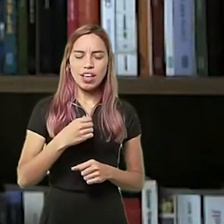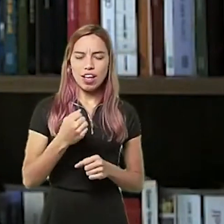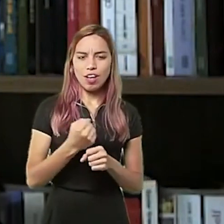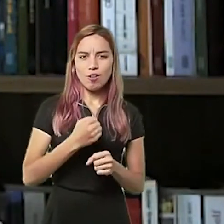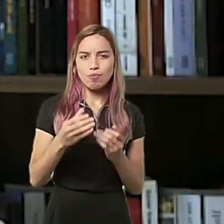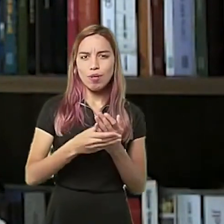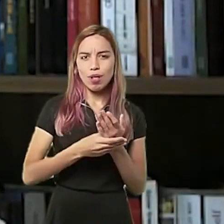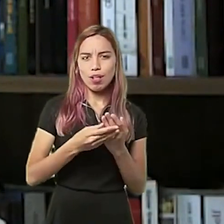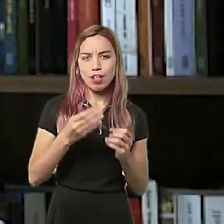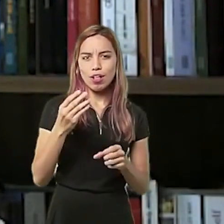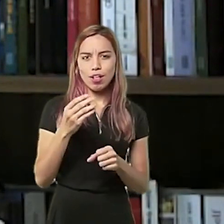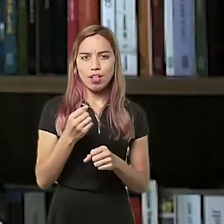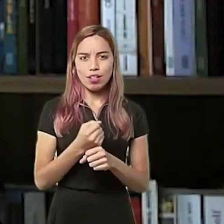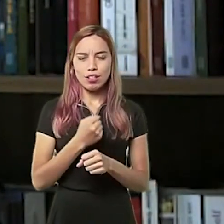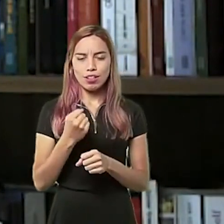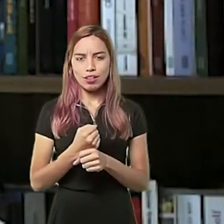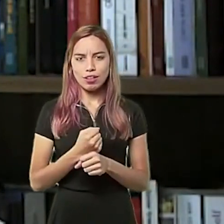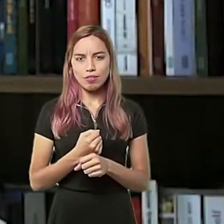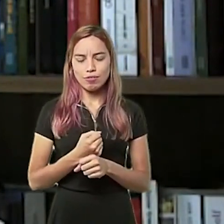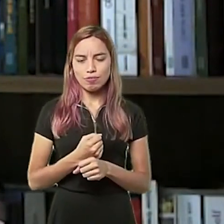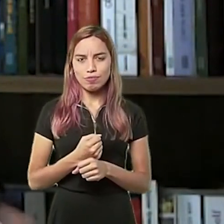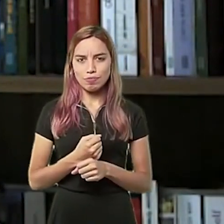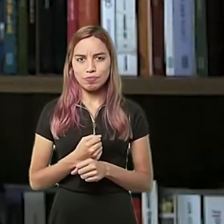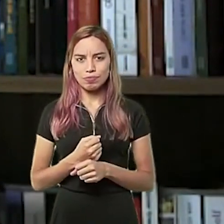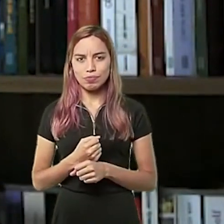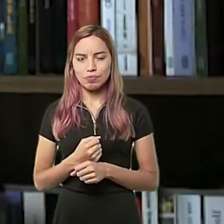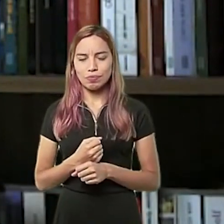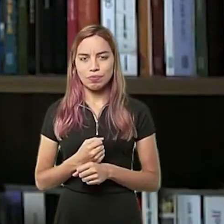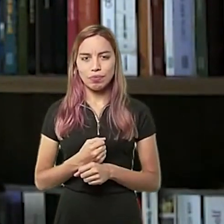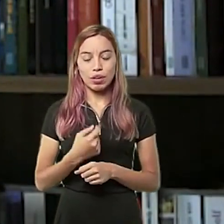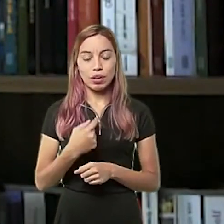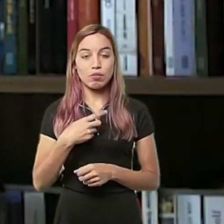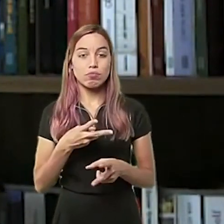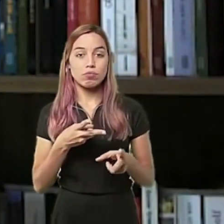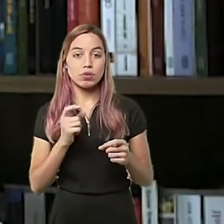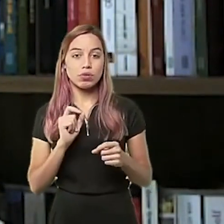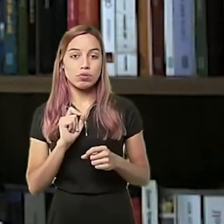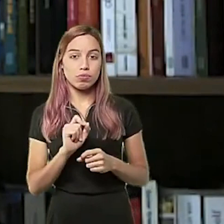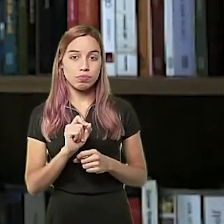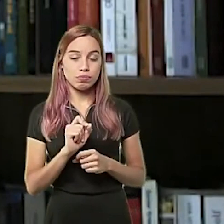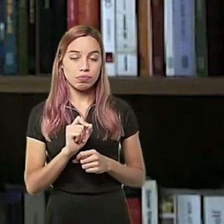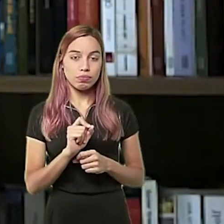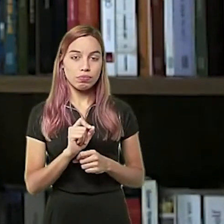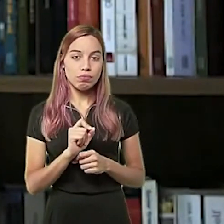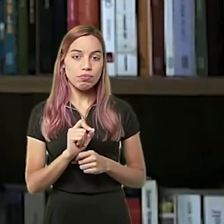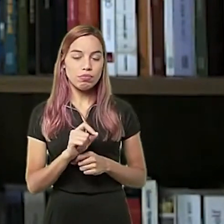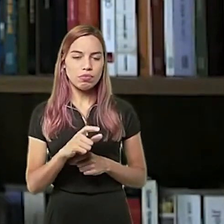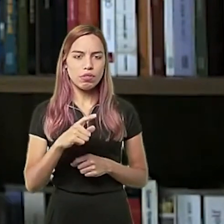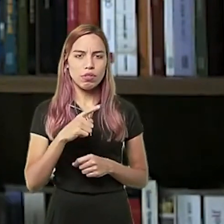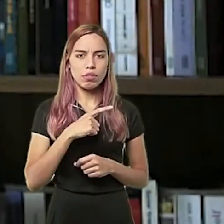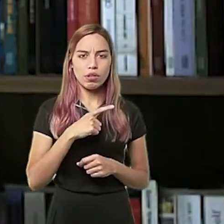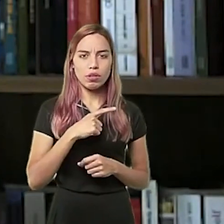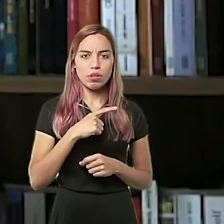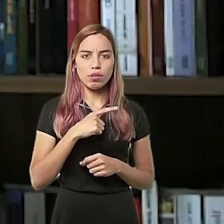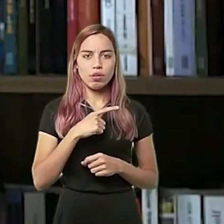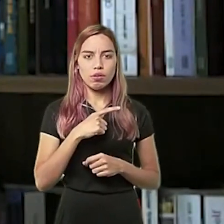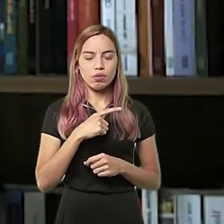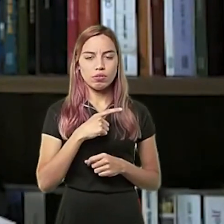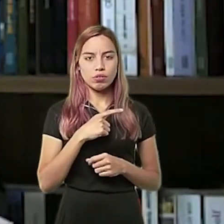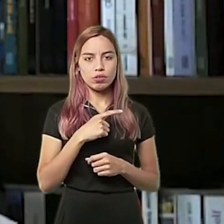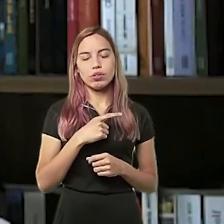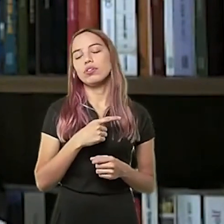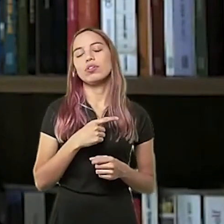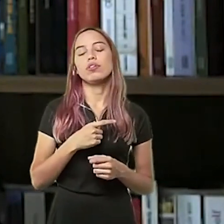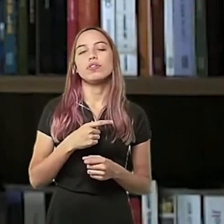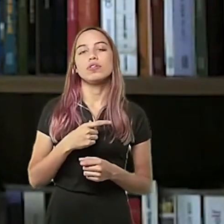mais conhecida do Bispo do Rosário. E ali eu percebia que havia um ímpeto muito forte de criação,